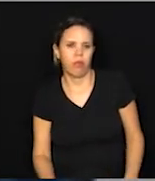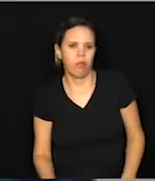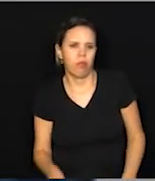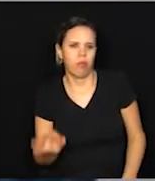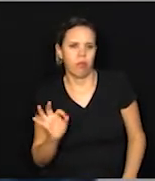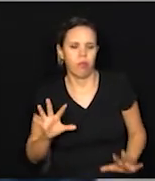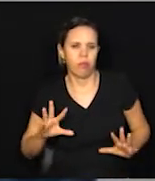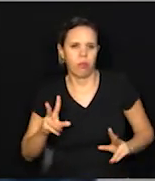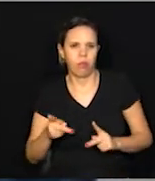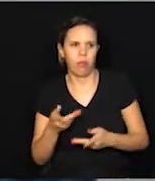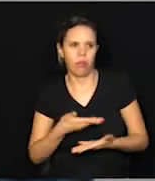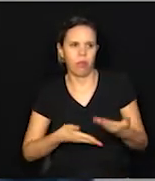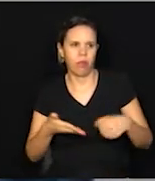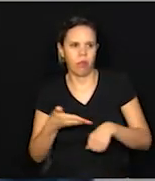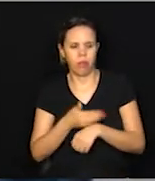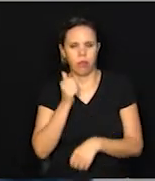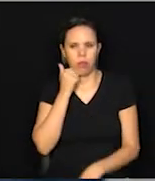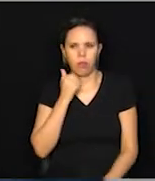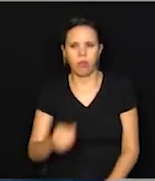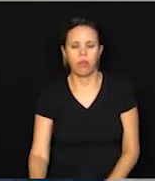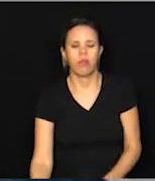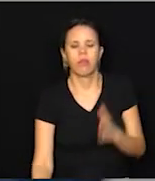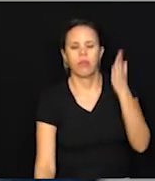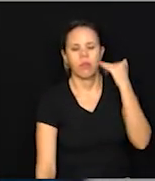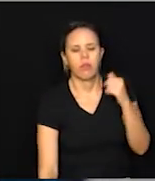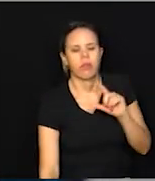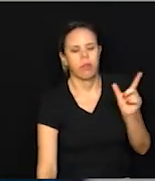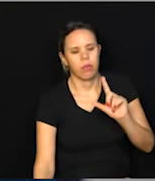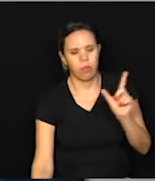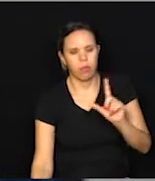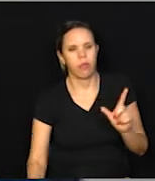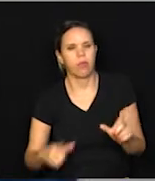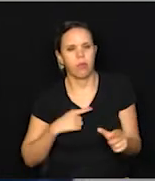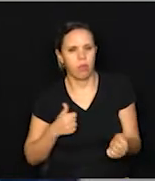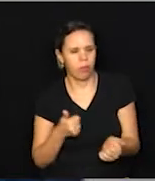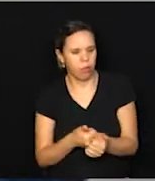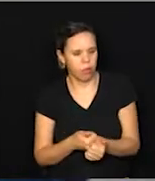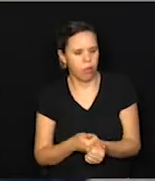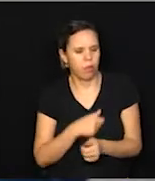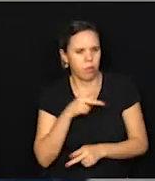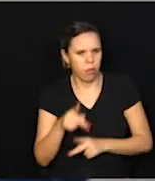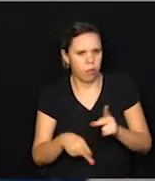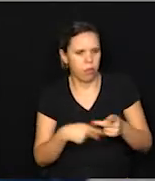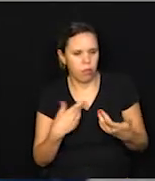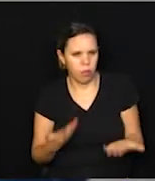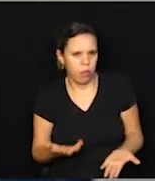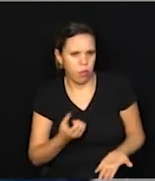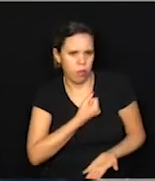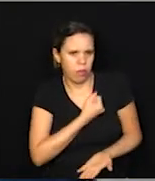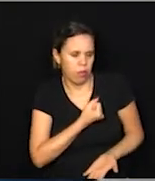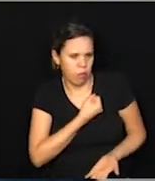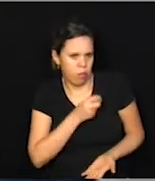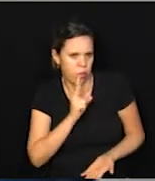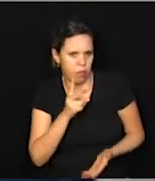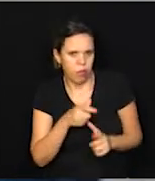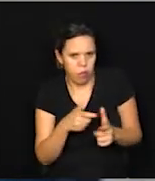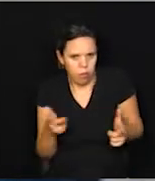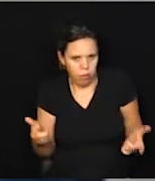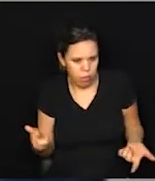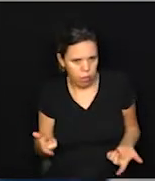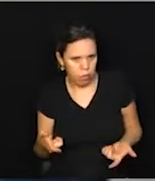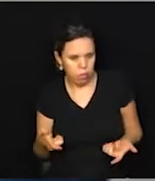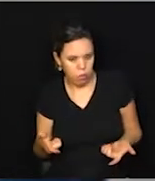todo mundo envolvido com a ciência sabe o óbvio, que nós vamos ter que acompanhar esses pacientes num número cada vez maior